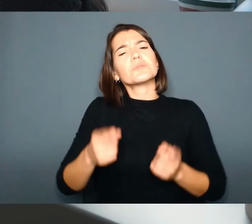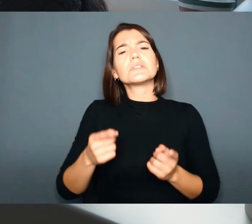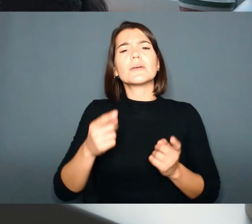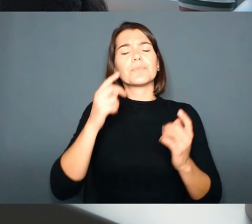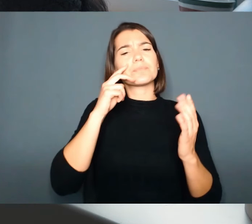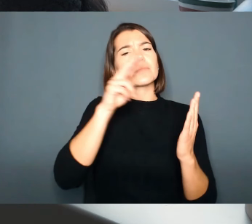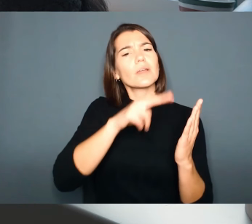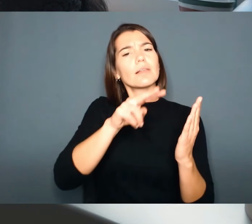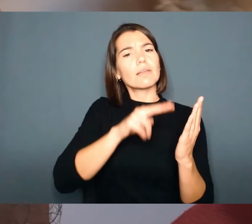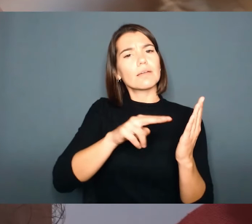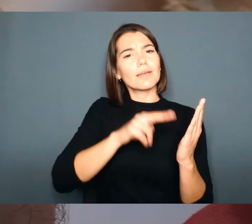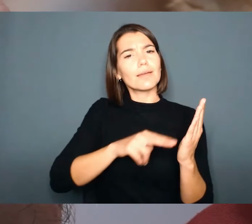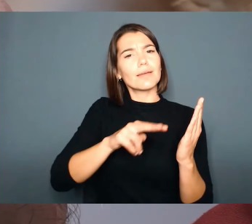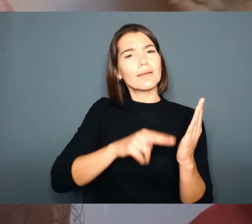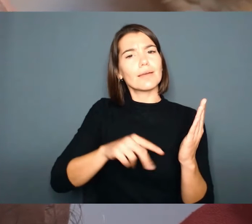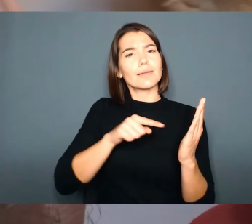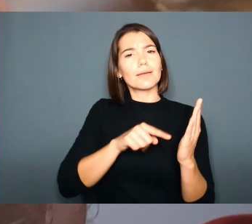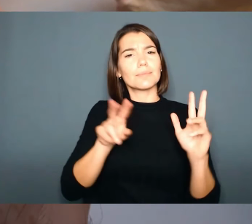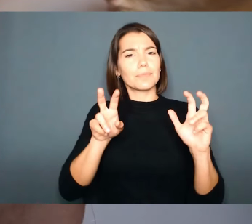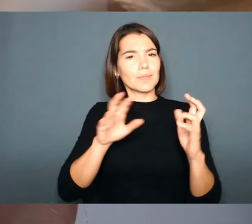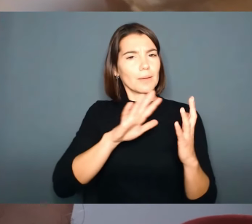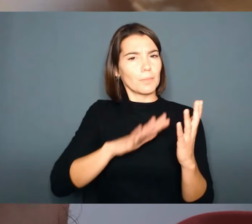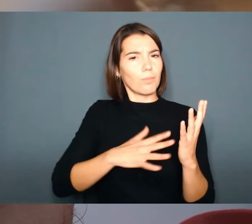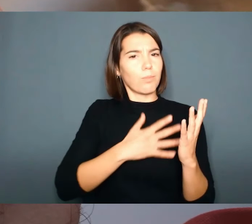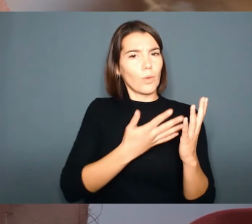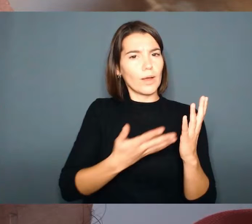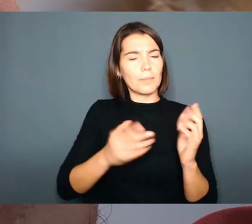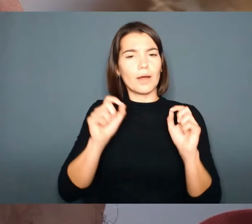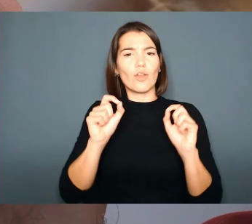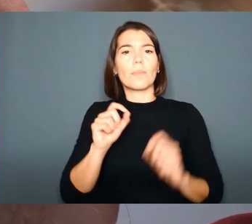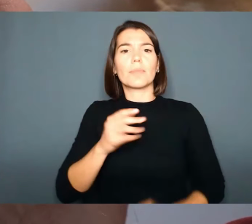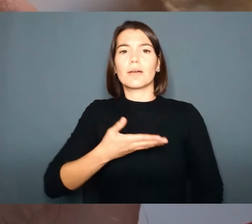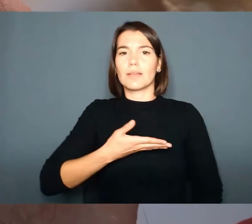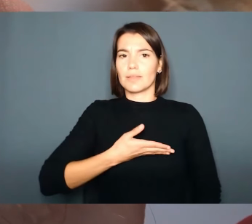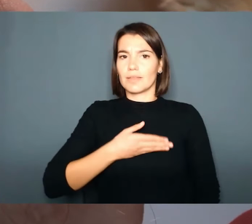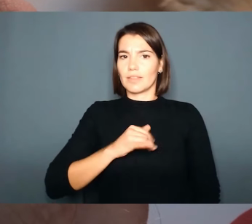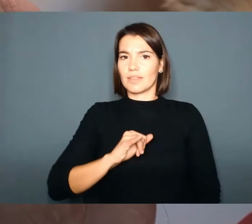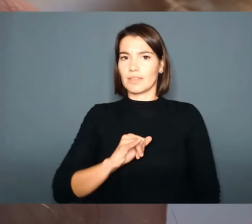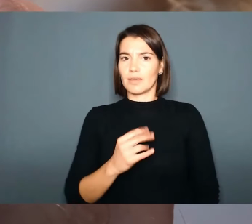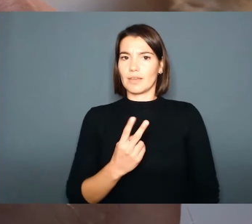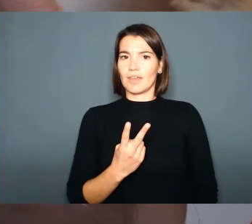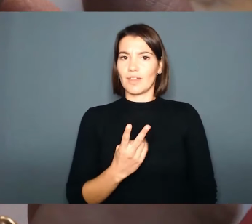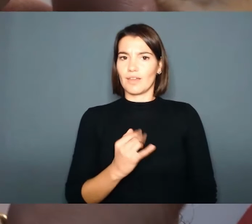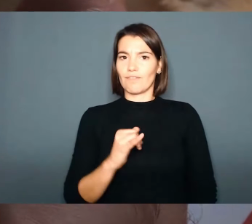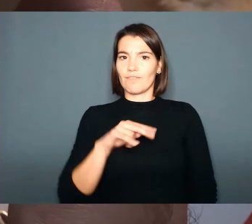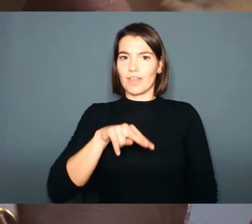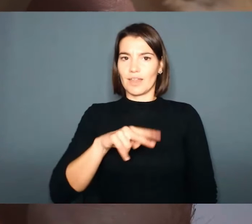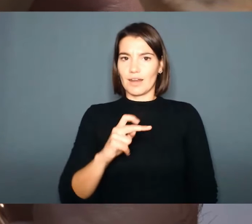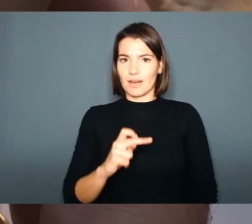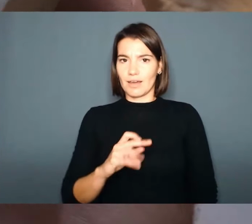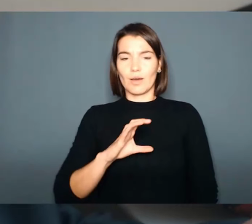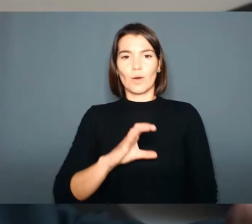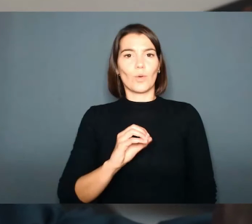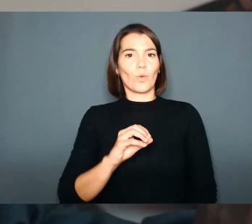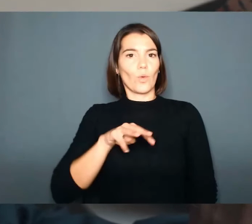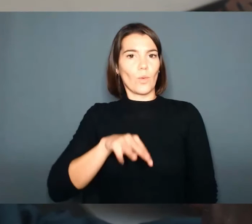comecei a ler a Divina Comédia. Nunca havia lido Divina Comédia antes. E